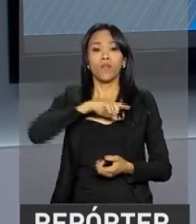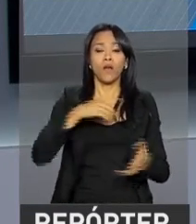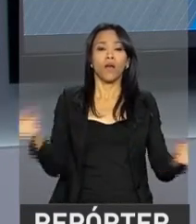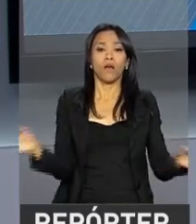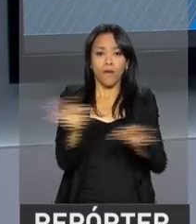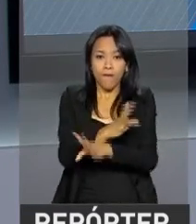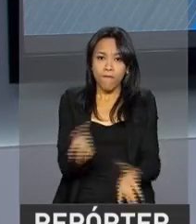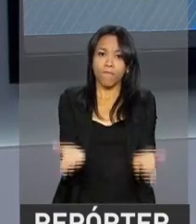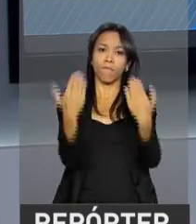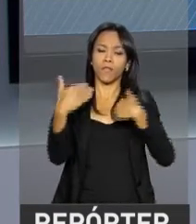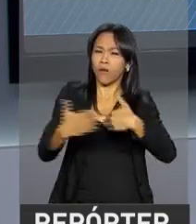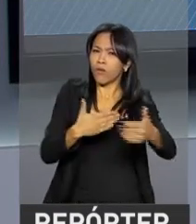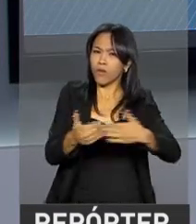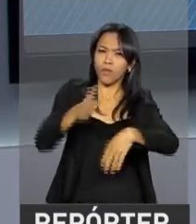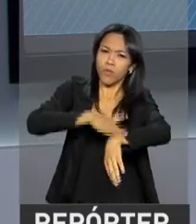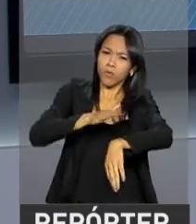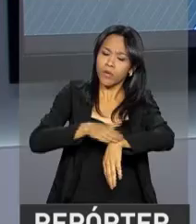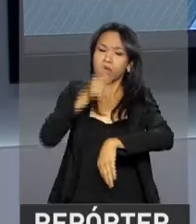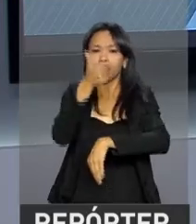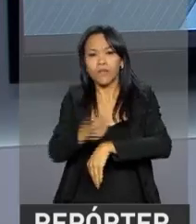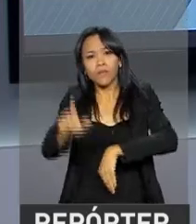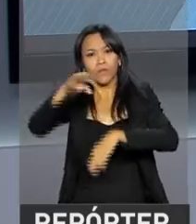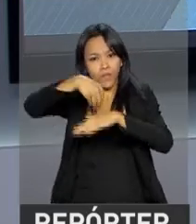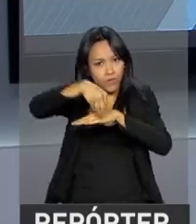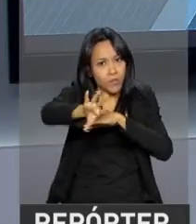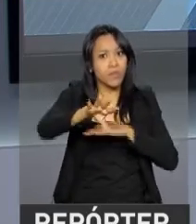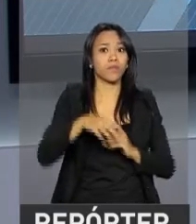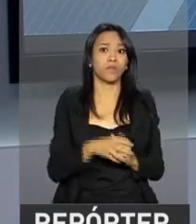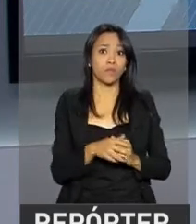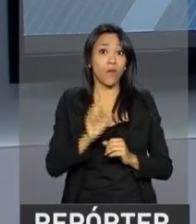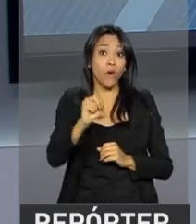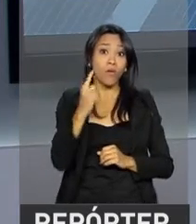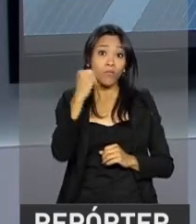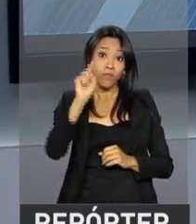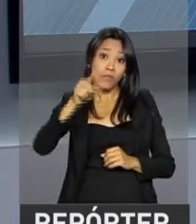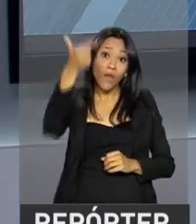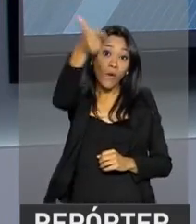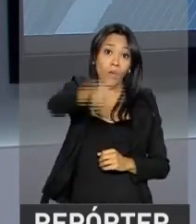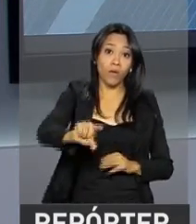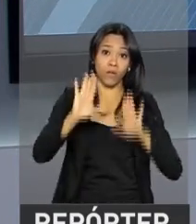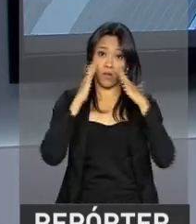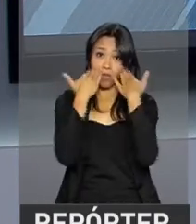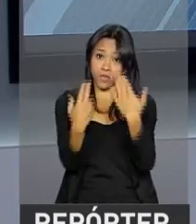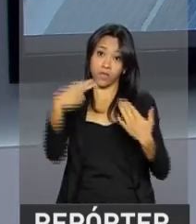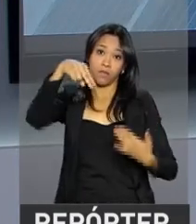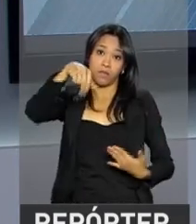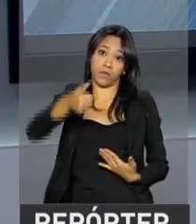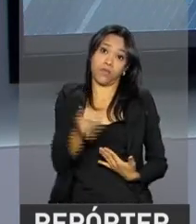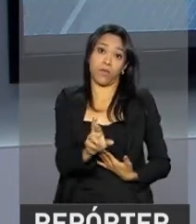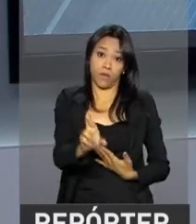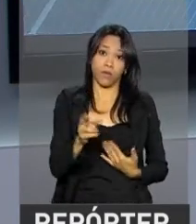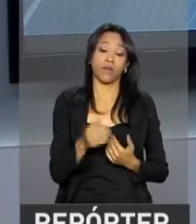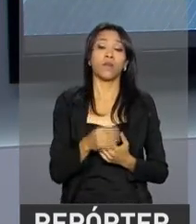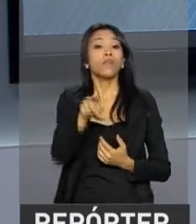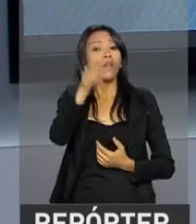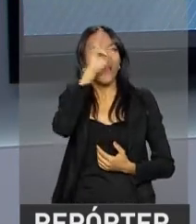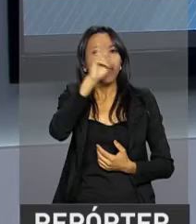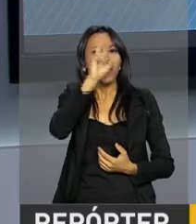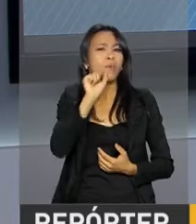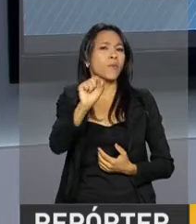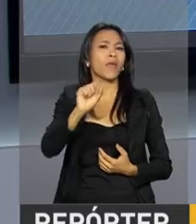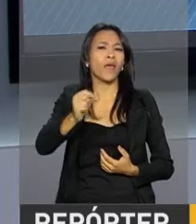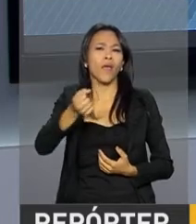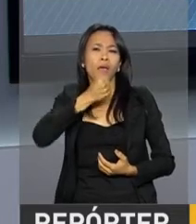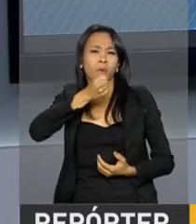aqui. Podemos voltar a qualquer momento com outras informações ou em 1 hora na próxima edição do Repórter NBR. Lembrando que as